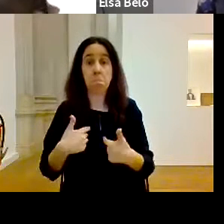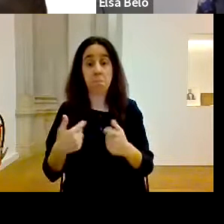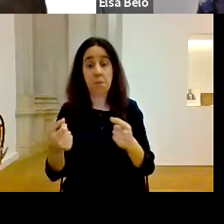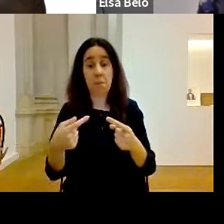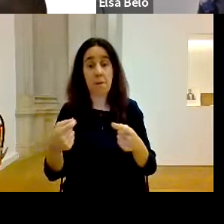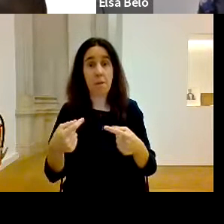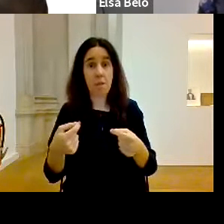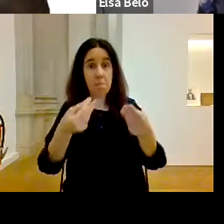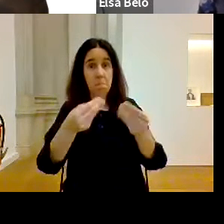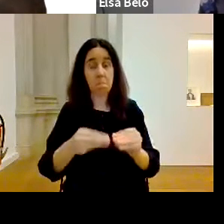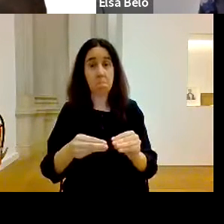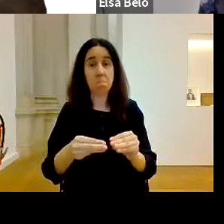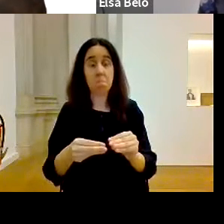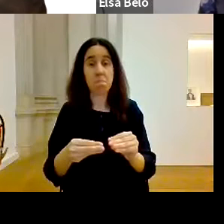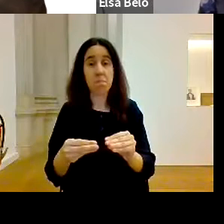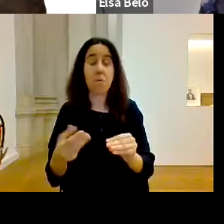seu, passa